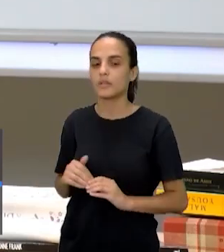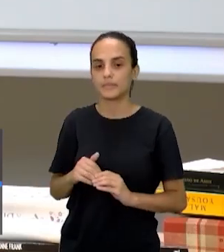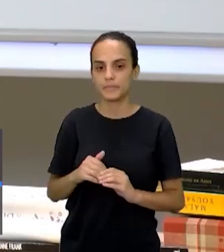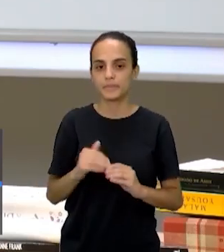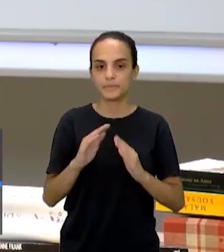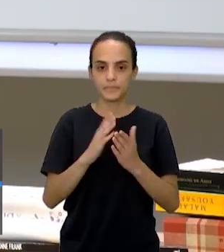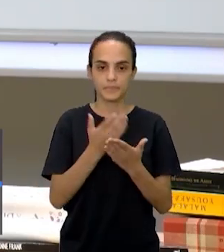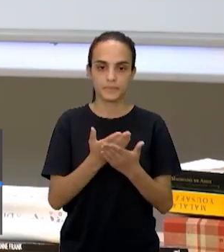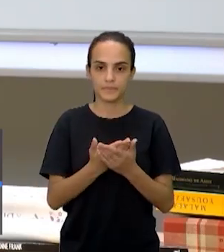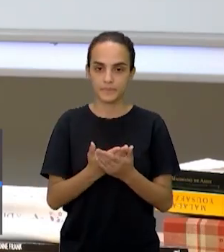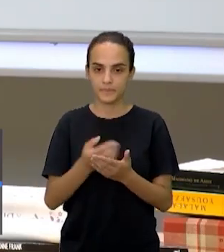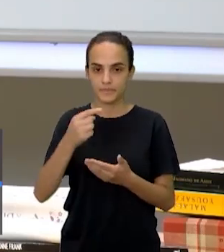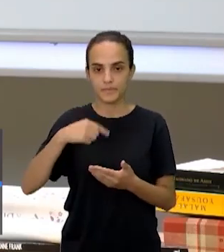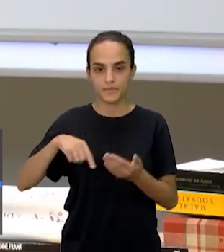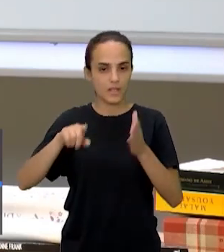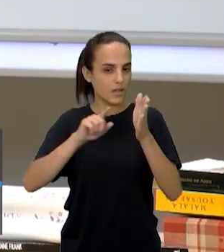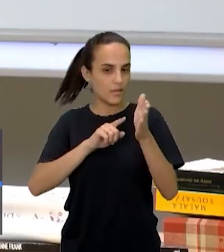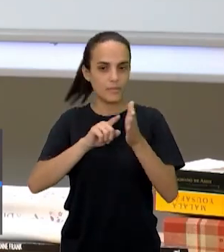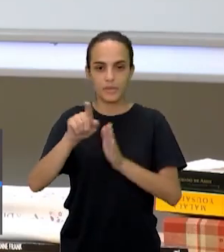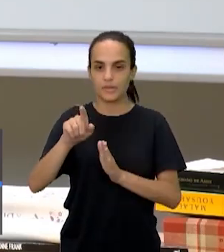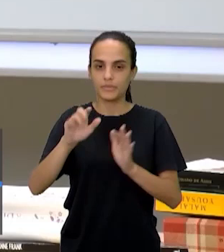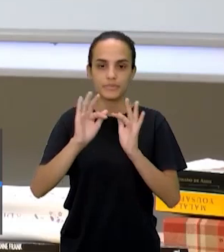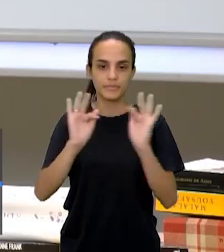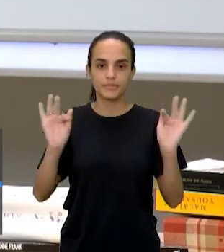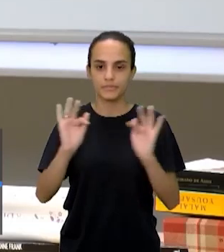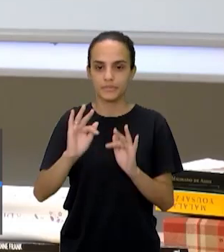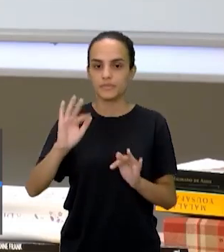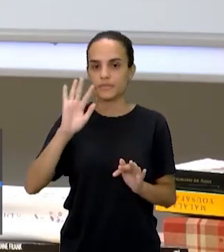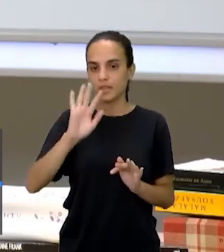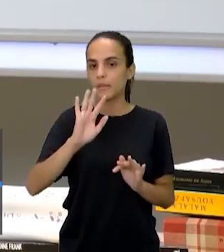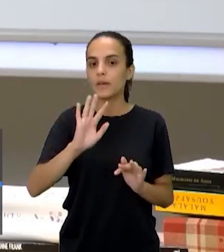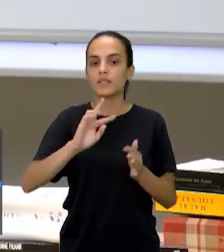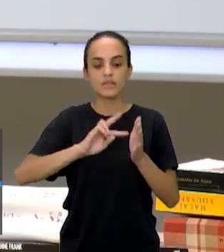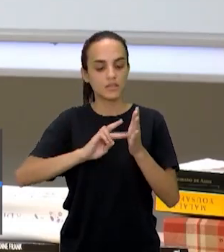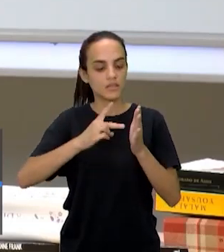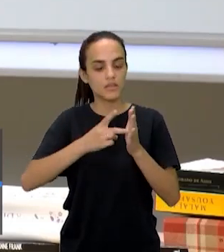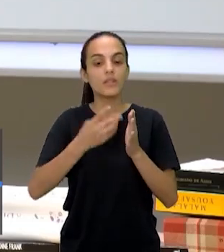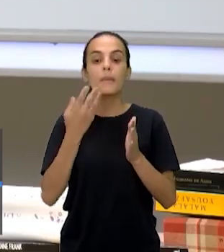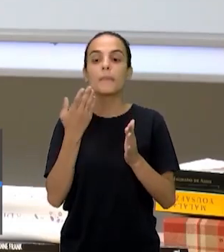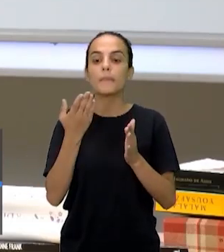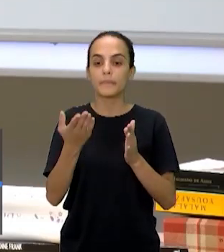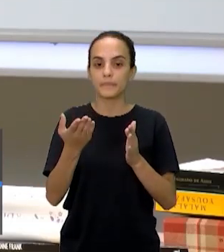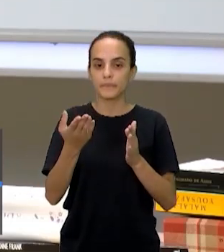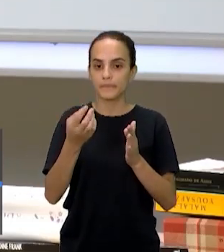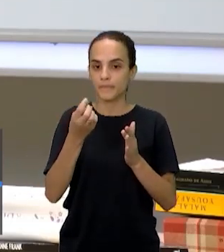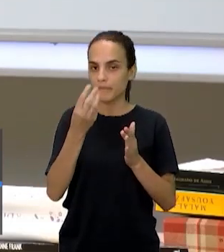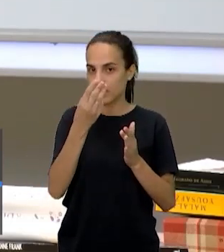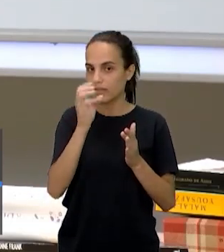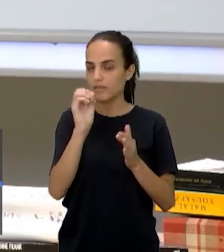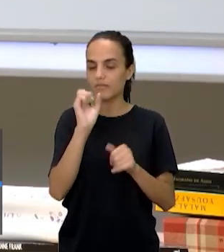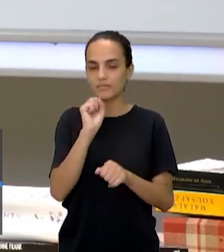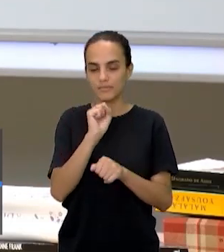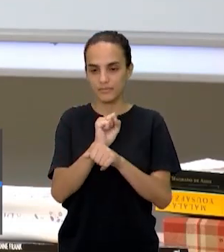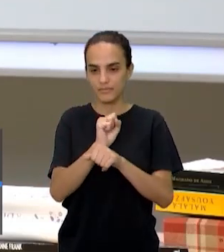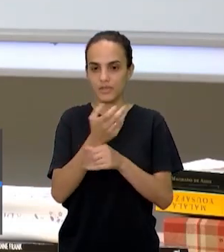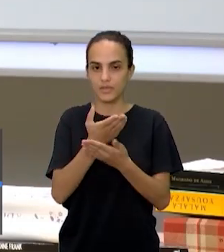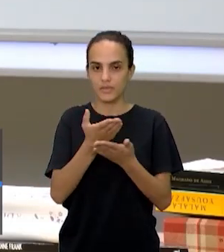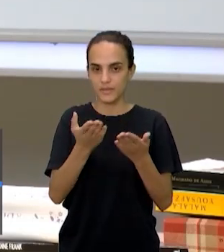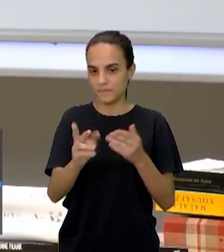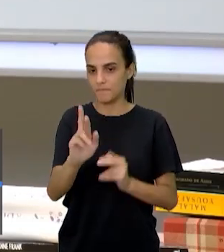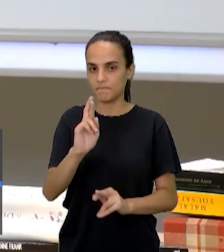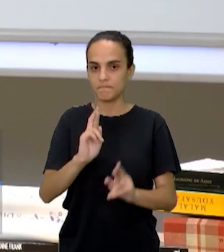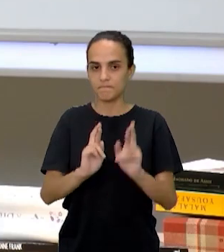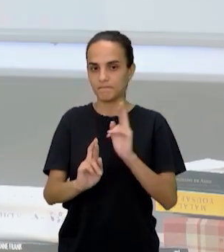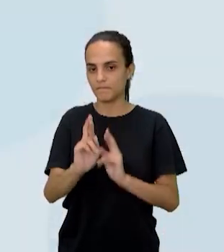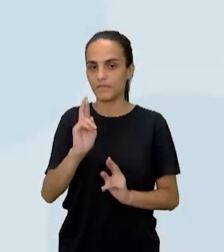tem. Gente, eu começo com uma pergunta muito simples, mas o que significa para você? Eu vou deixar 30 segundinhos para vocês